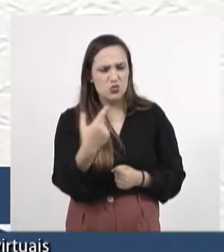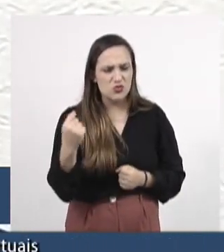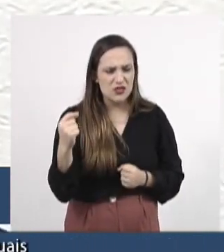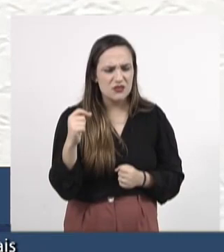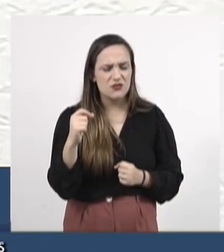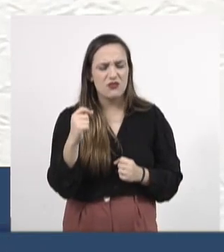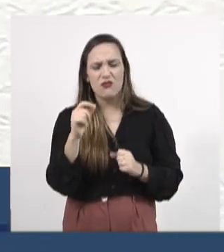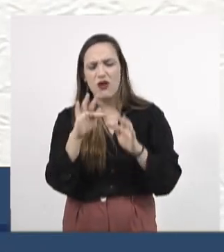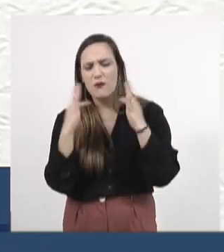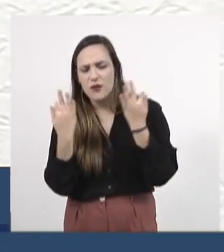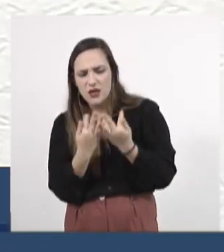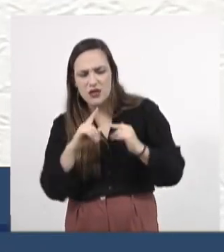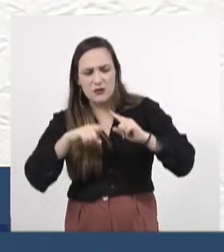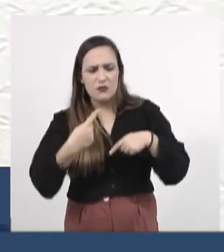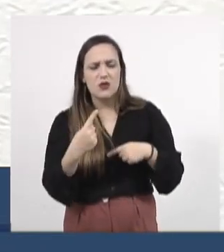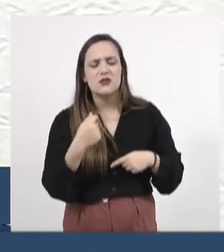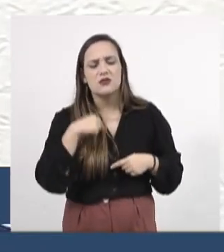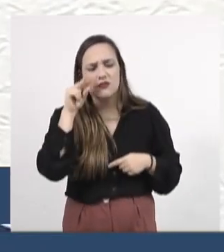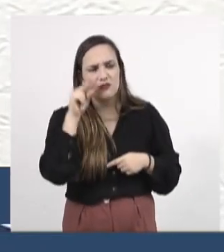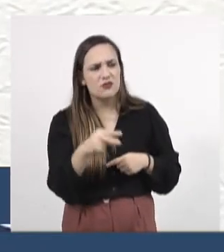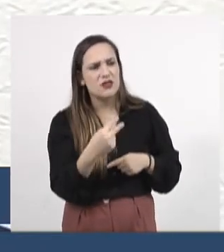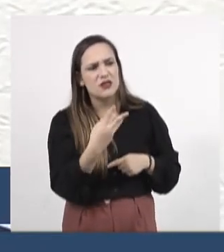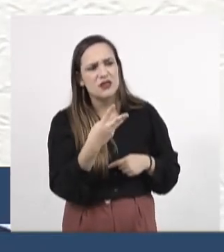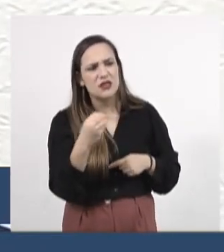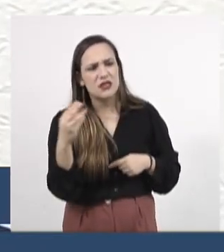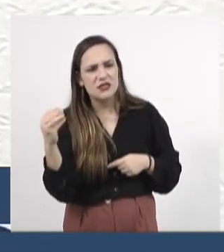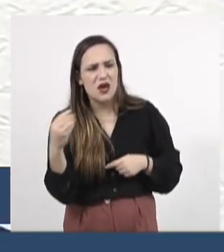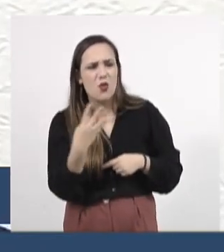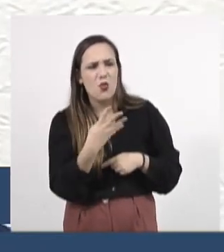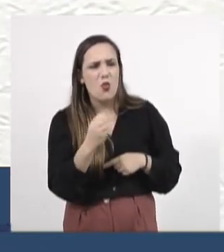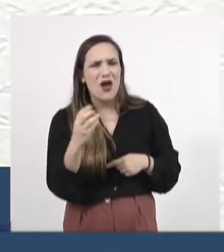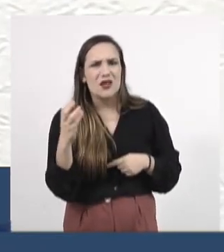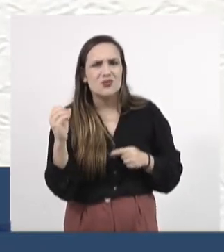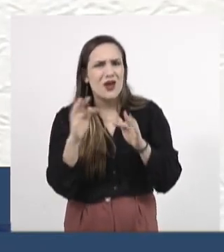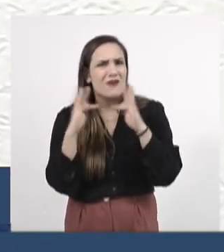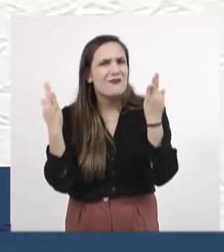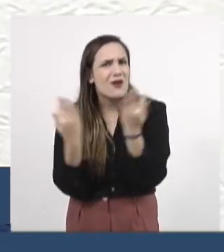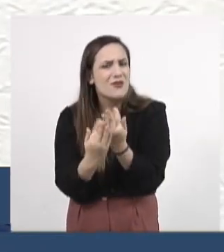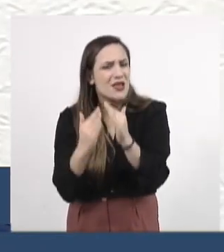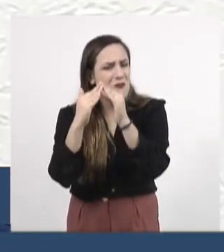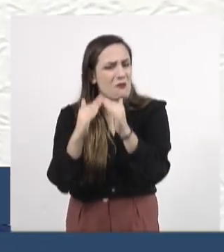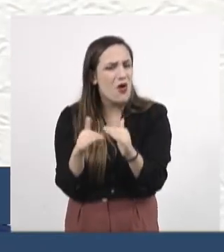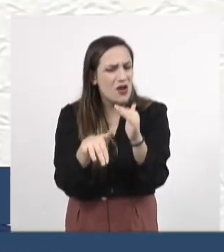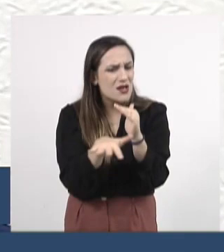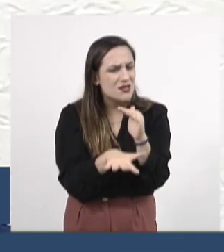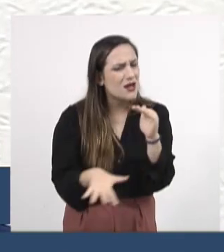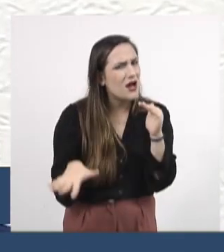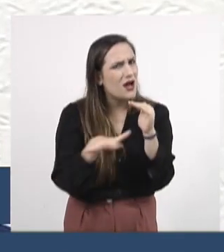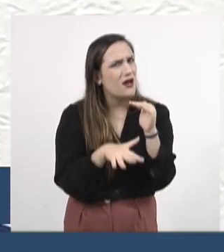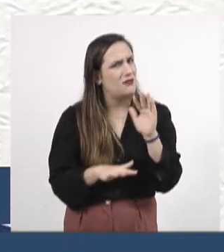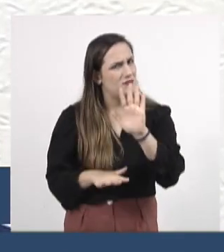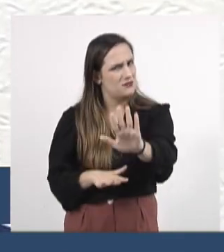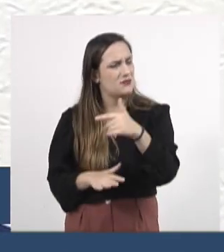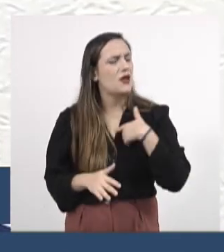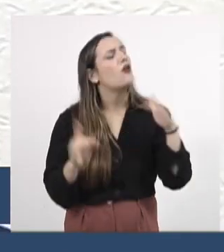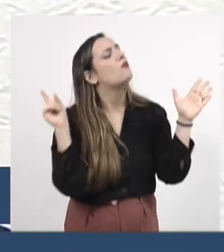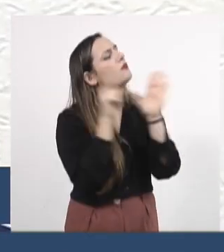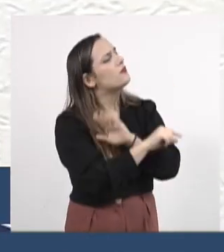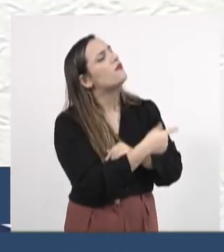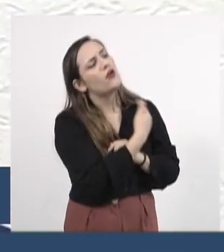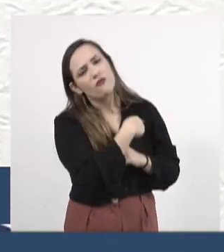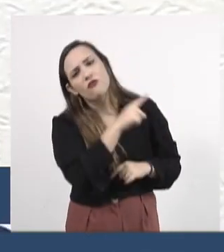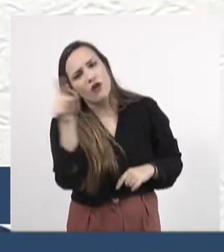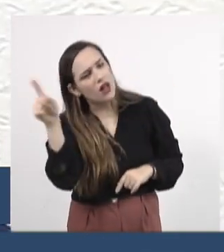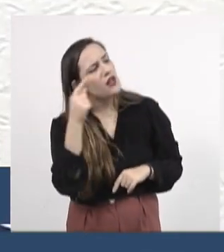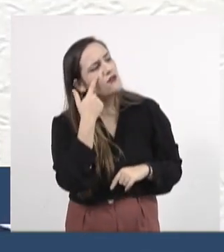vi um outro comentário, não posso me afirmar, que é 400 e poucas famílias. E ontem eu mandei a pessoa ir lá. Depois